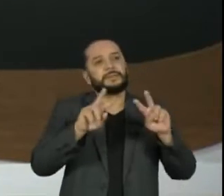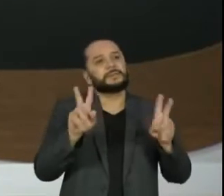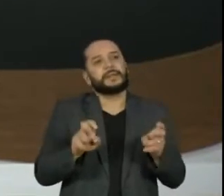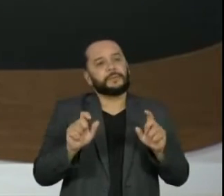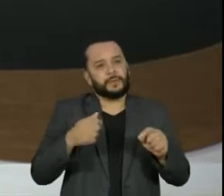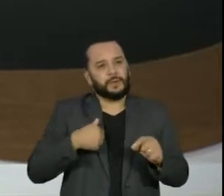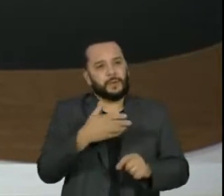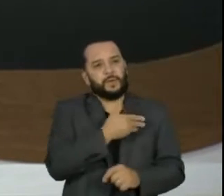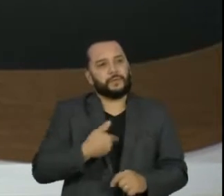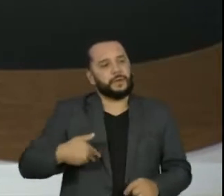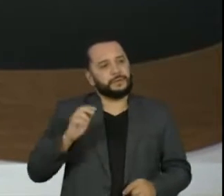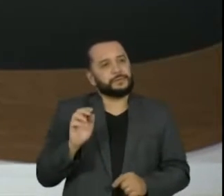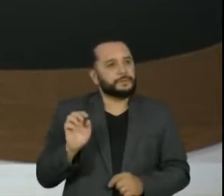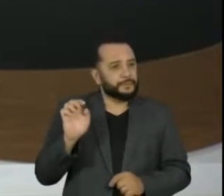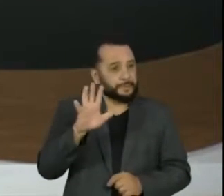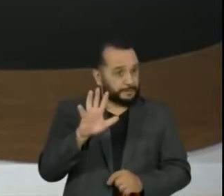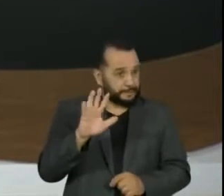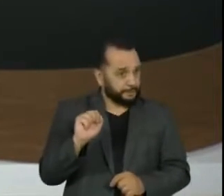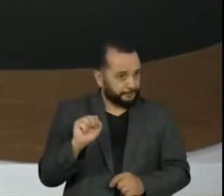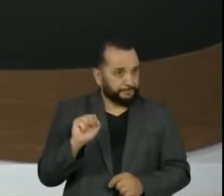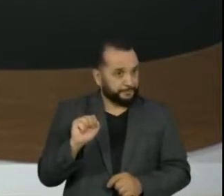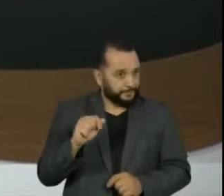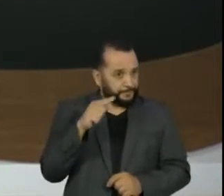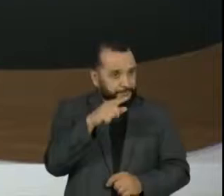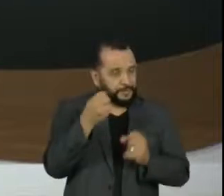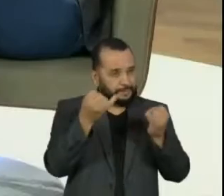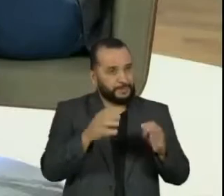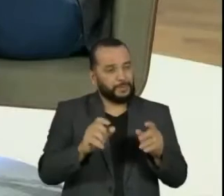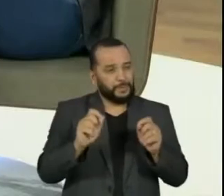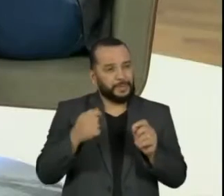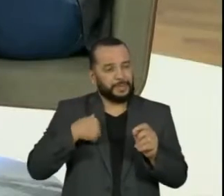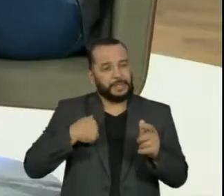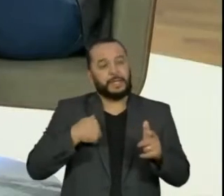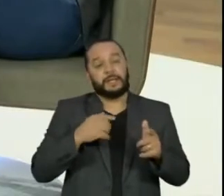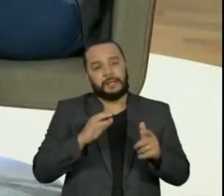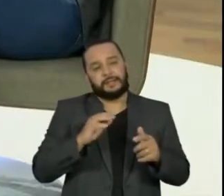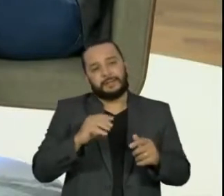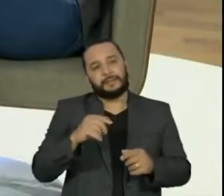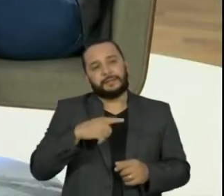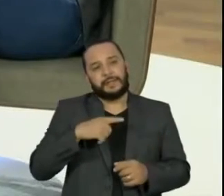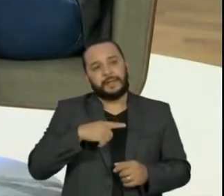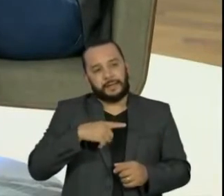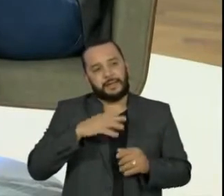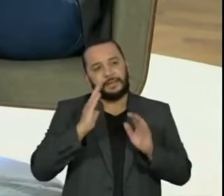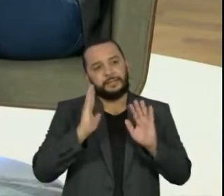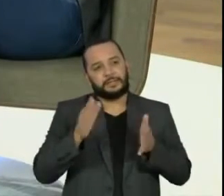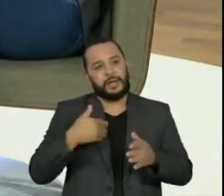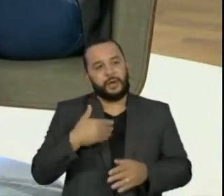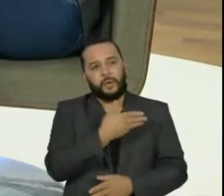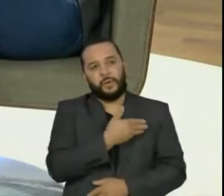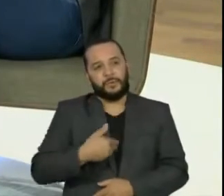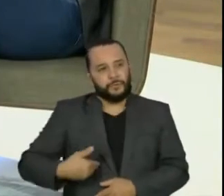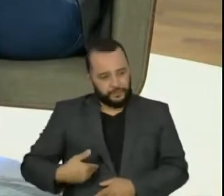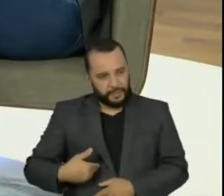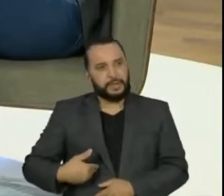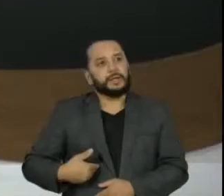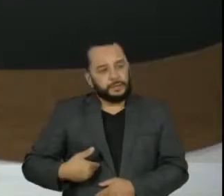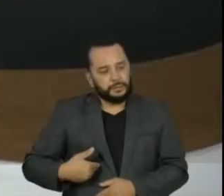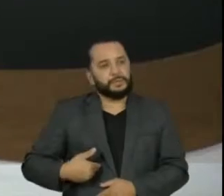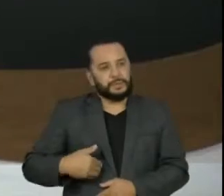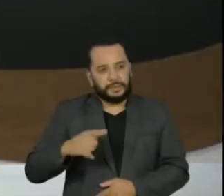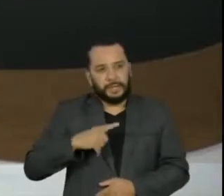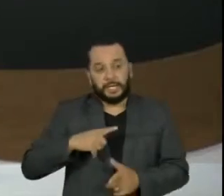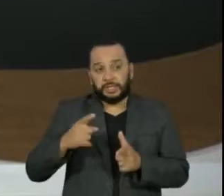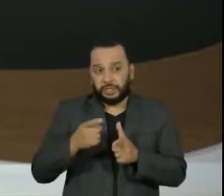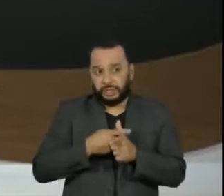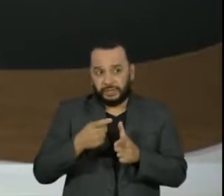do Estado e o senhor falou a respeito de dívidas que o governo teria com a capital não sanadas. Há também uma